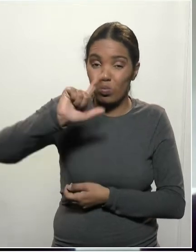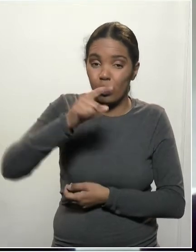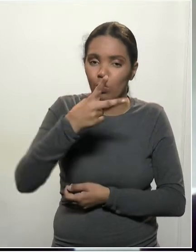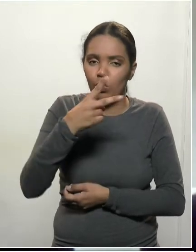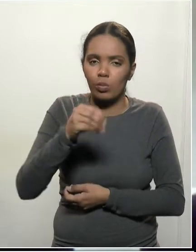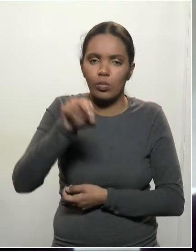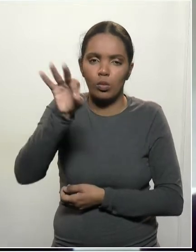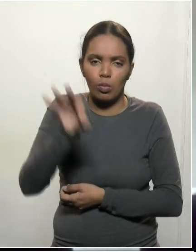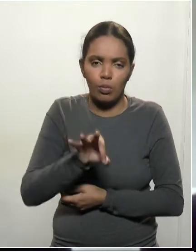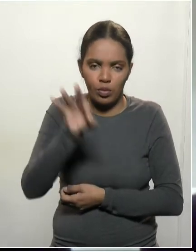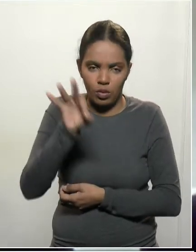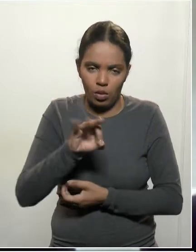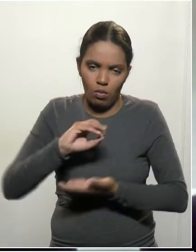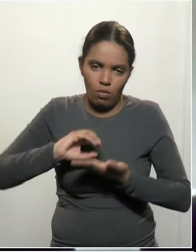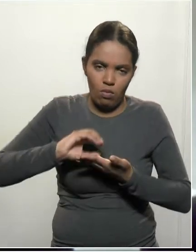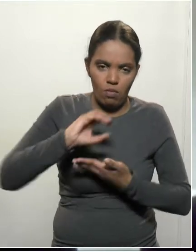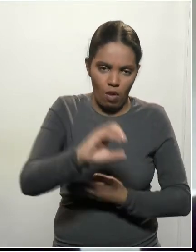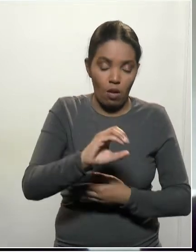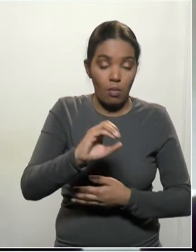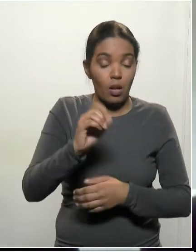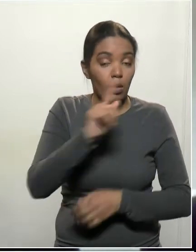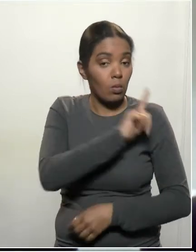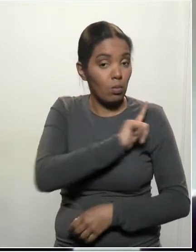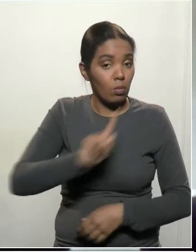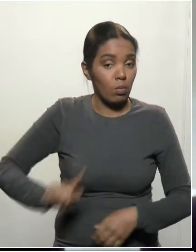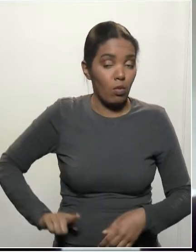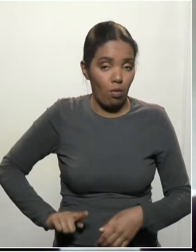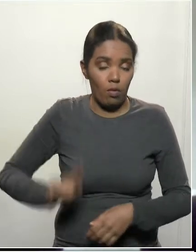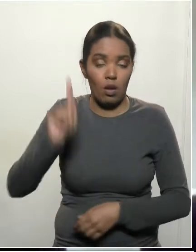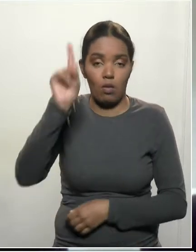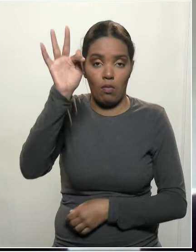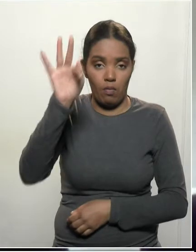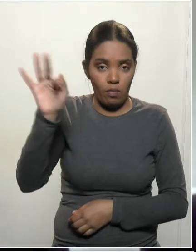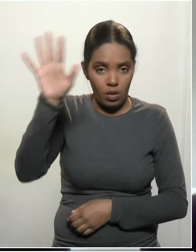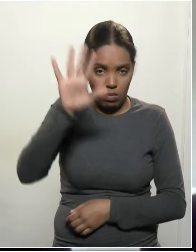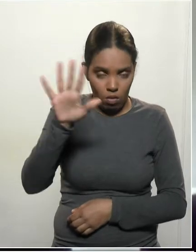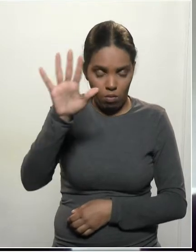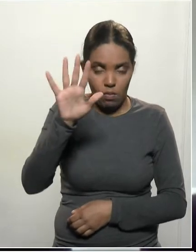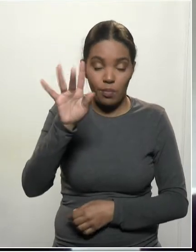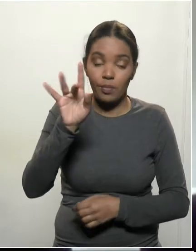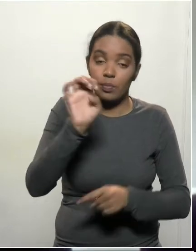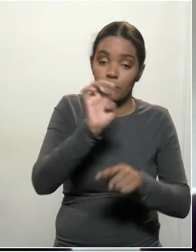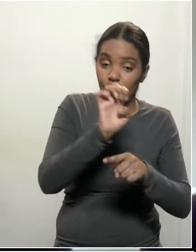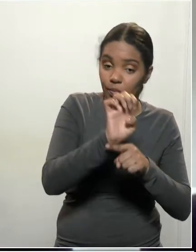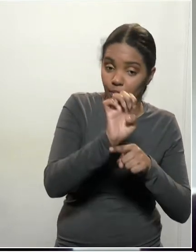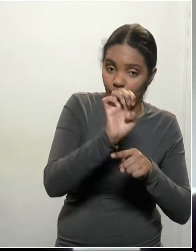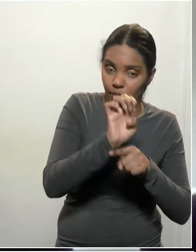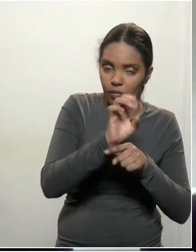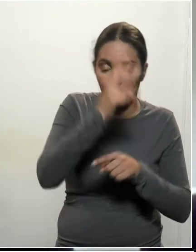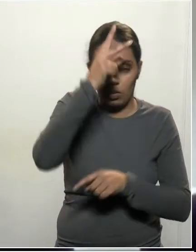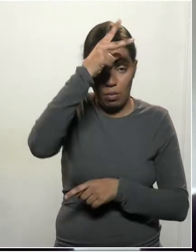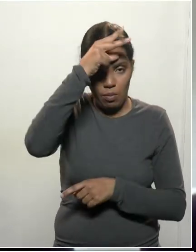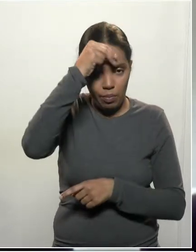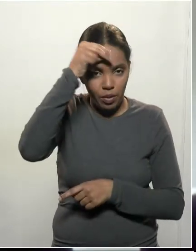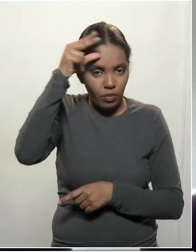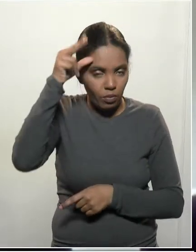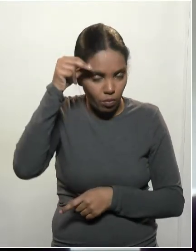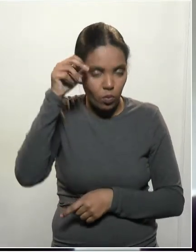federal neste fundo. Estados e municípios entrariam com